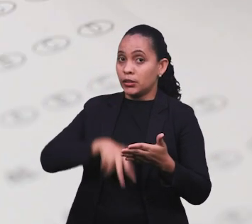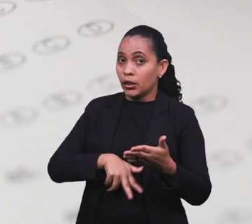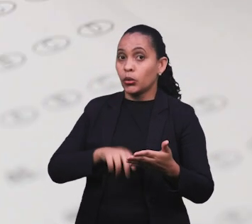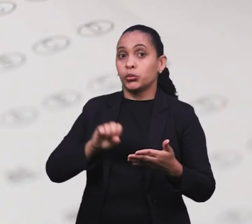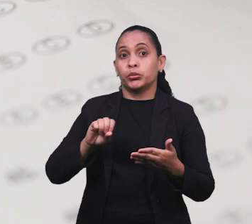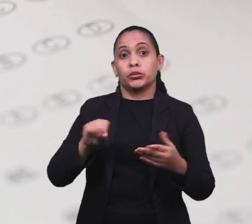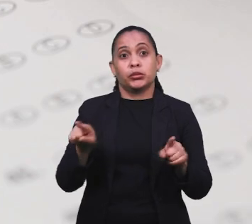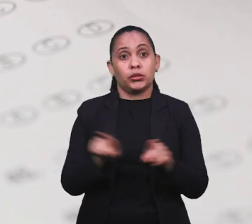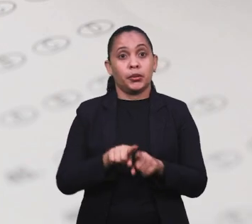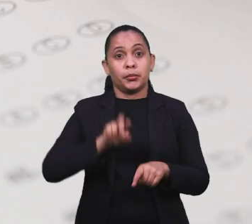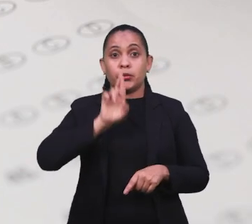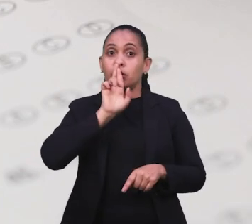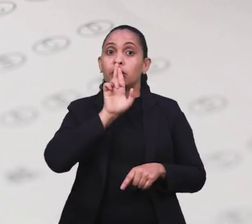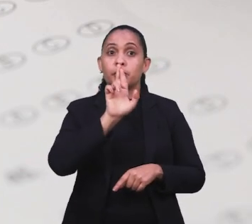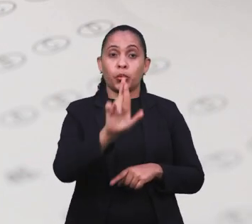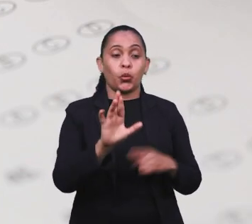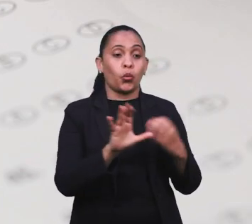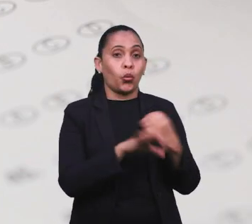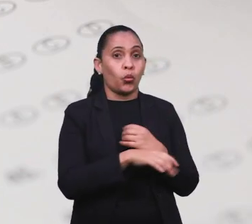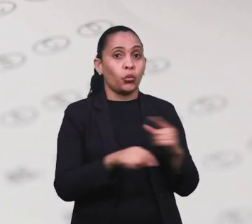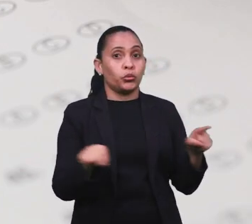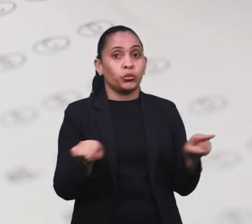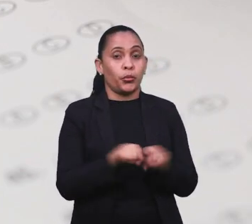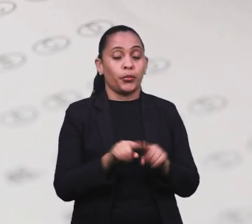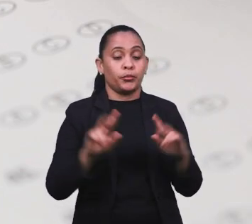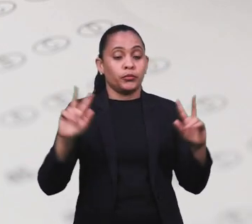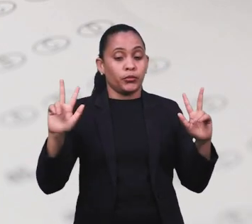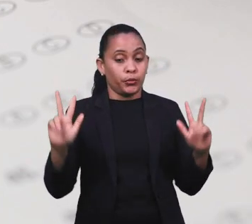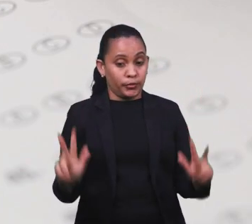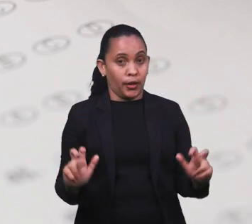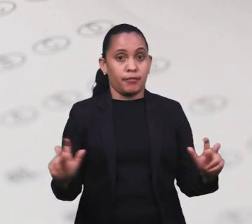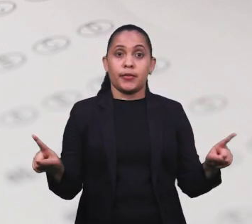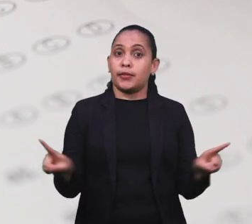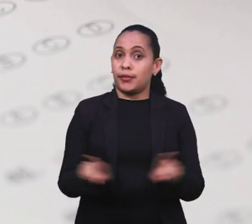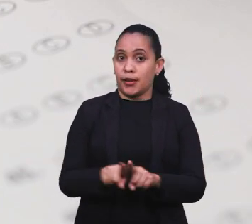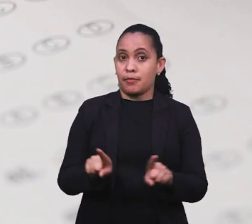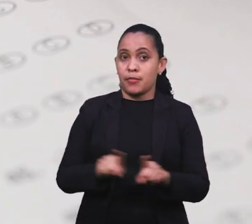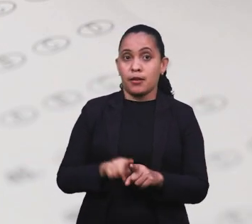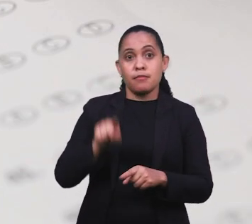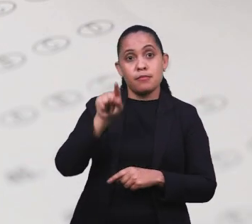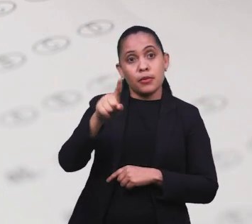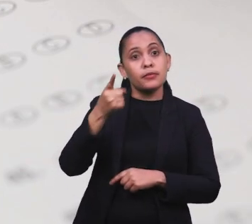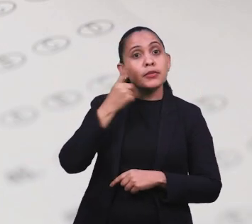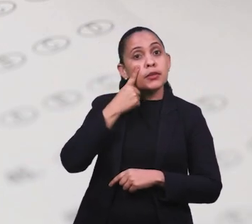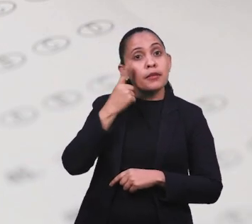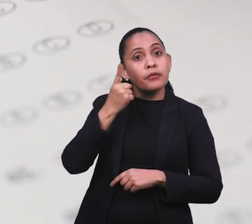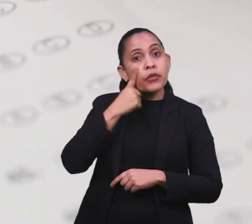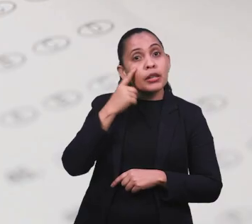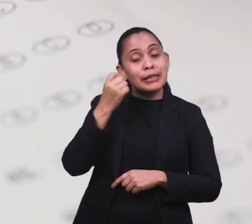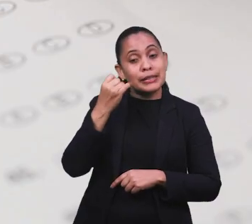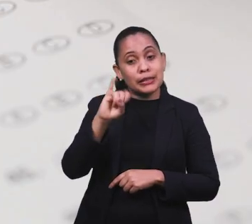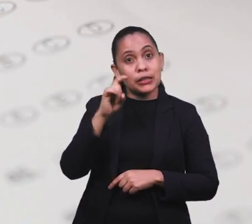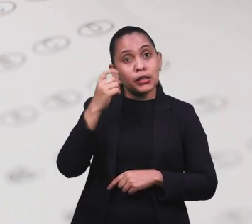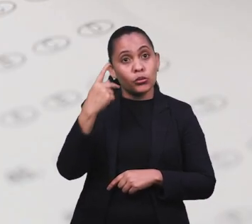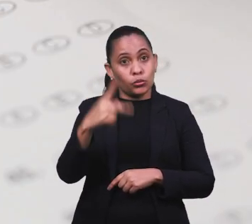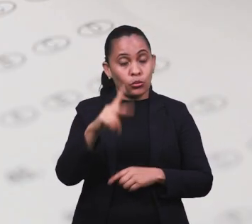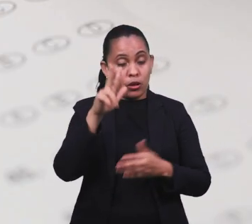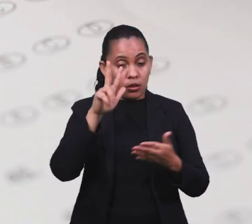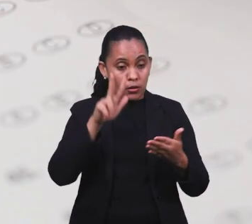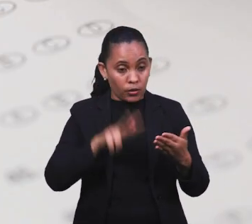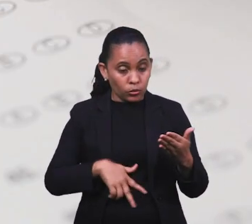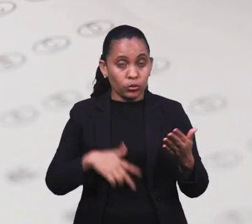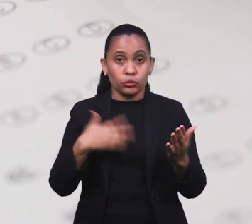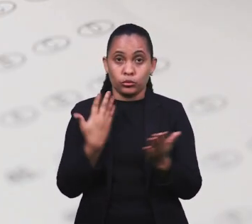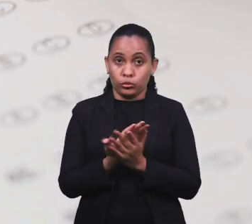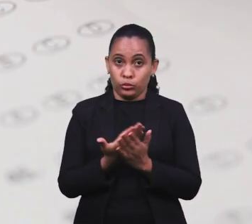leu, ou responder uma questão de concurso sobre aquele tema, tá certo? Para você verificar se a sua leitura,